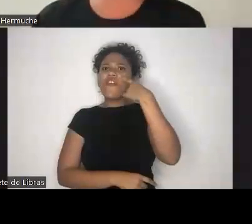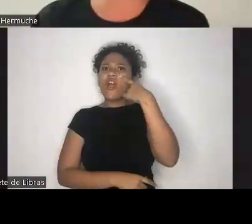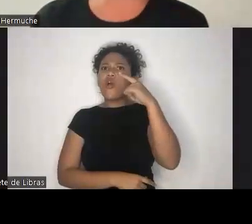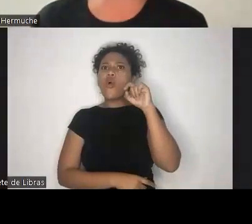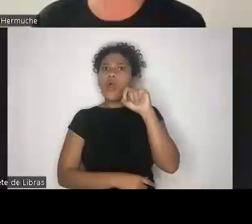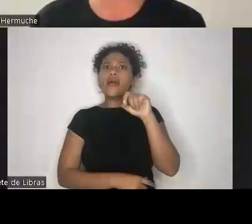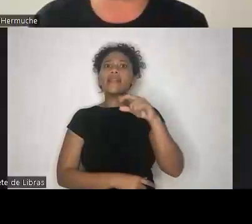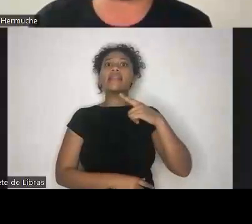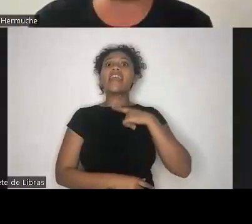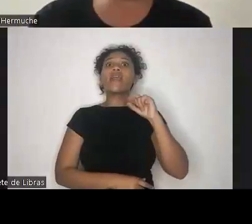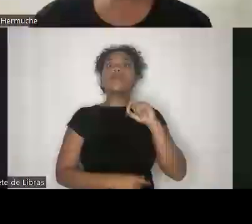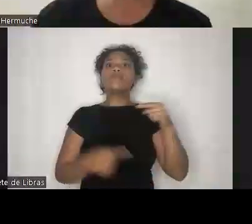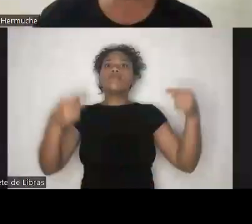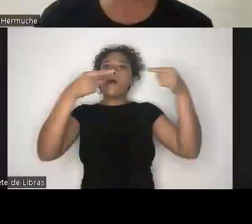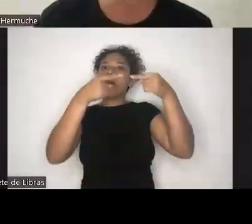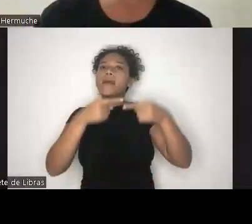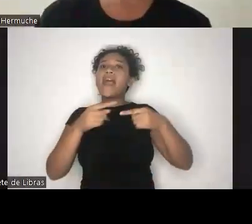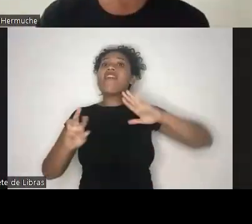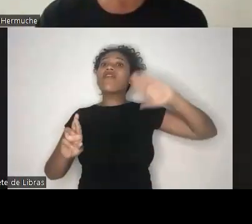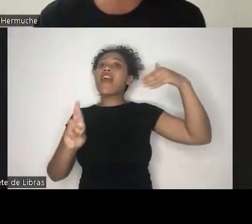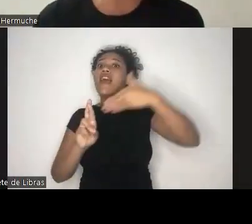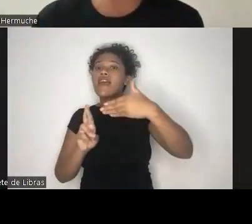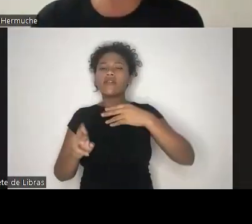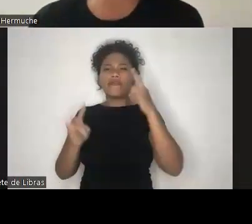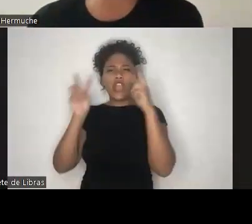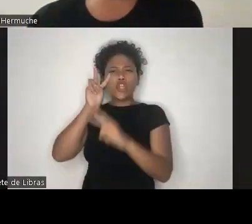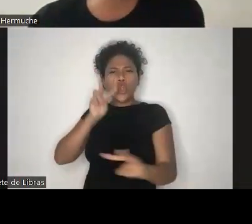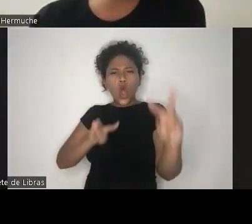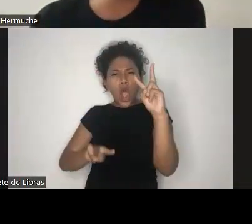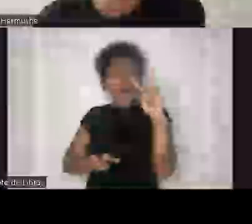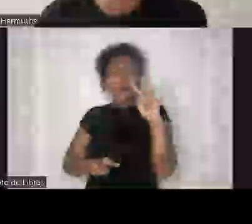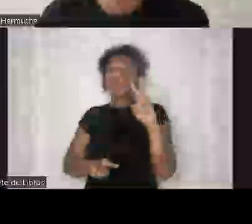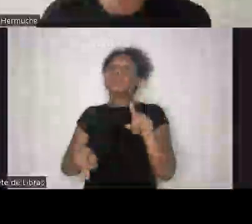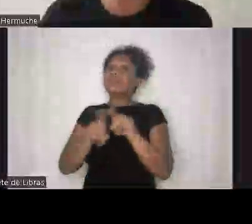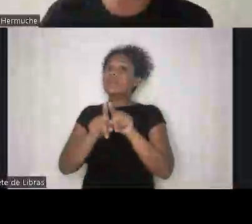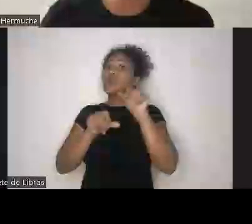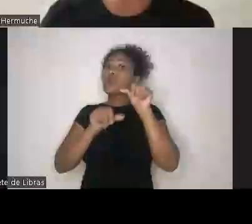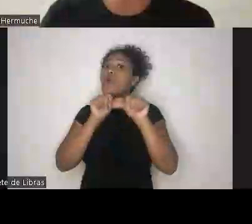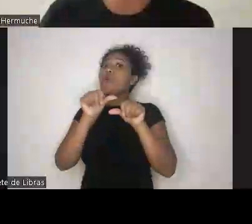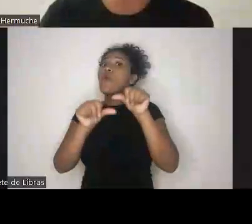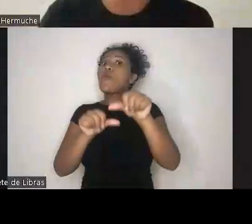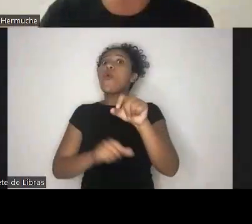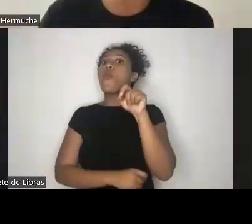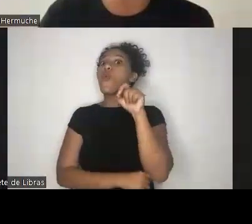tangibilizando uma série de referências visuais vem se transformando em